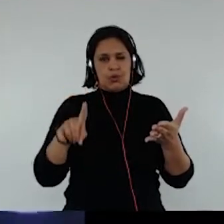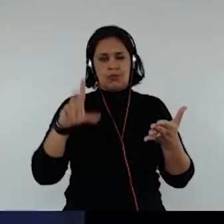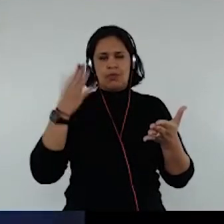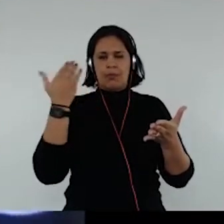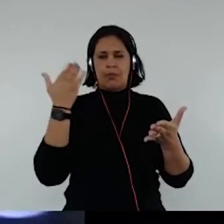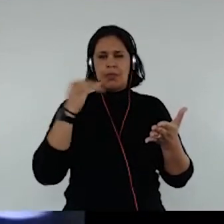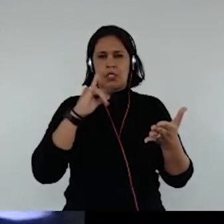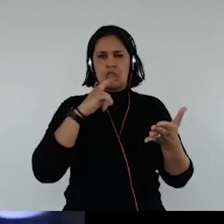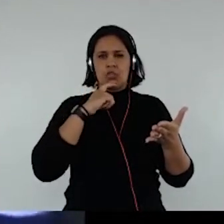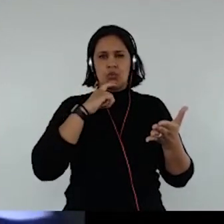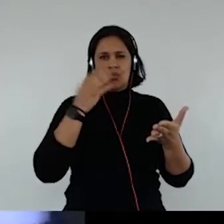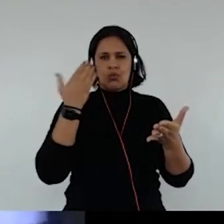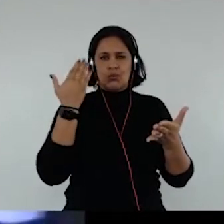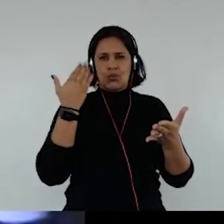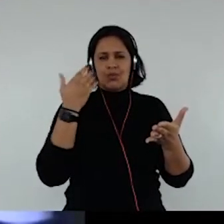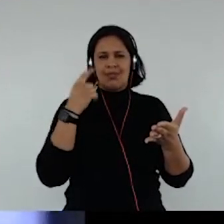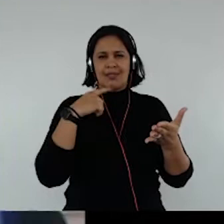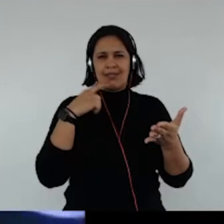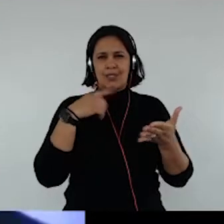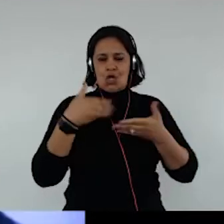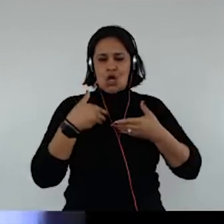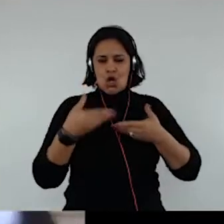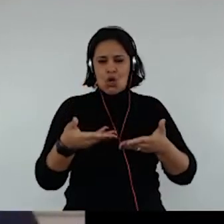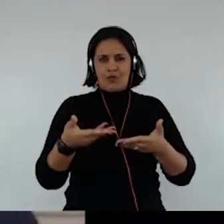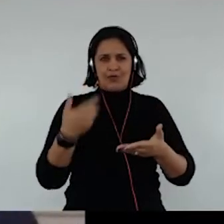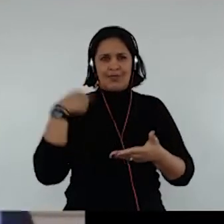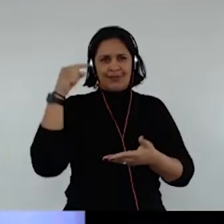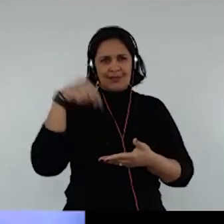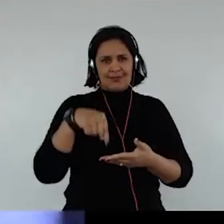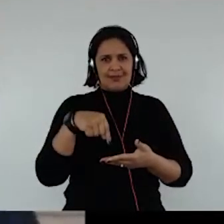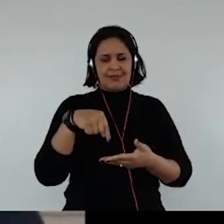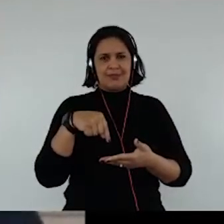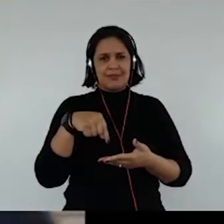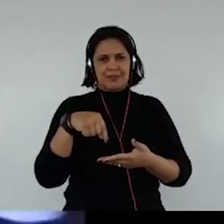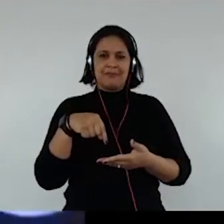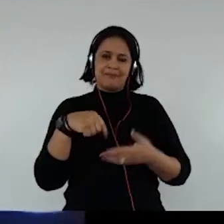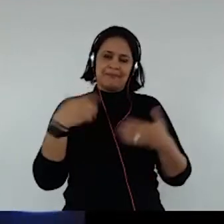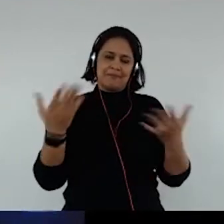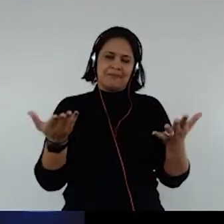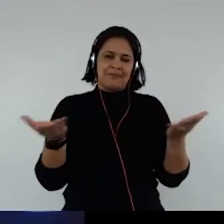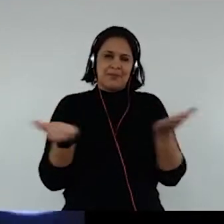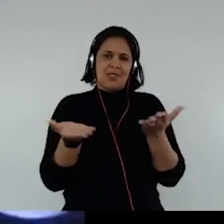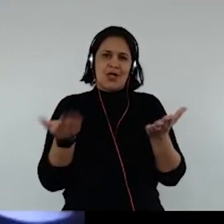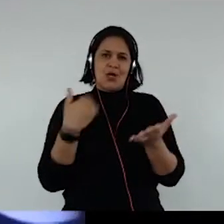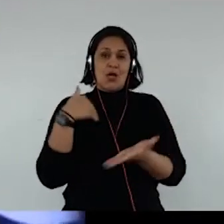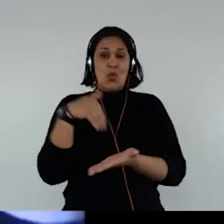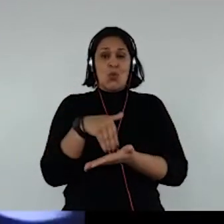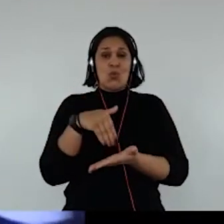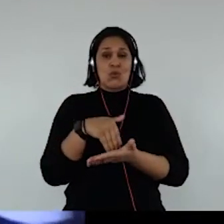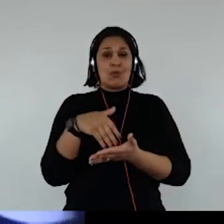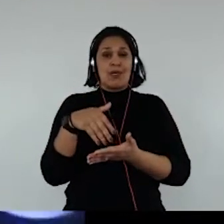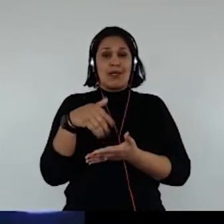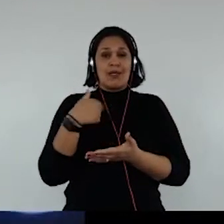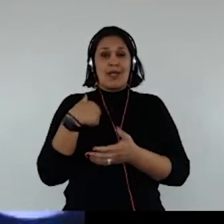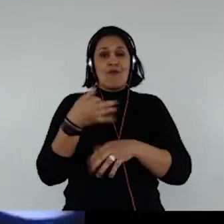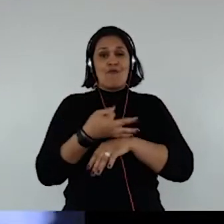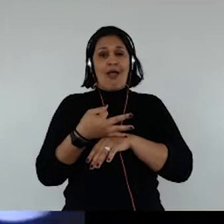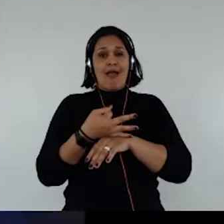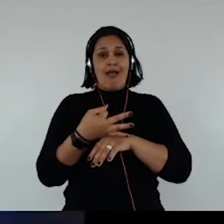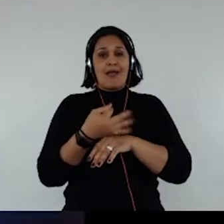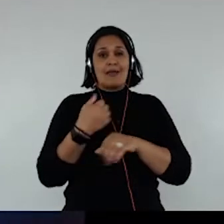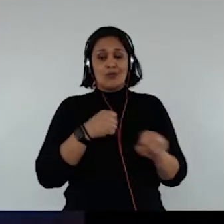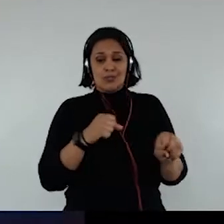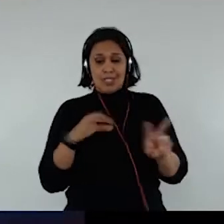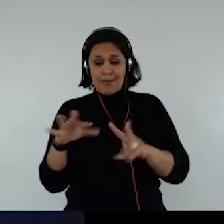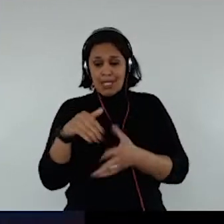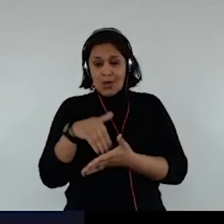julho, aquelas convites que nós aceitamos, mas que um dia ele chega. Então, agora, na minha última semana de férias, eu, com muita alegria,